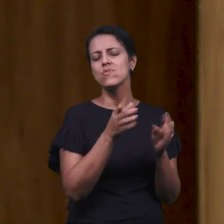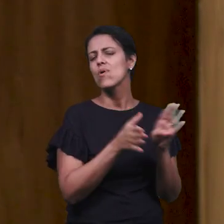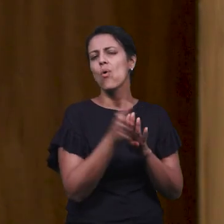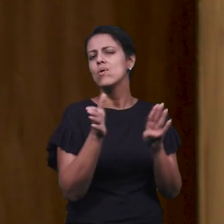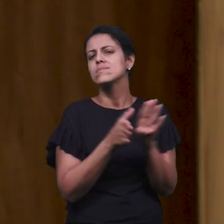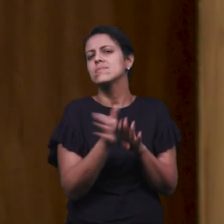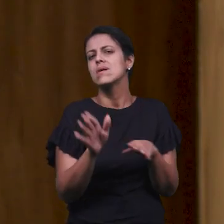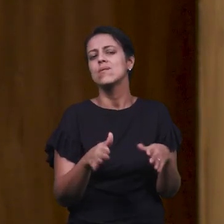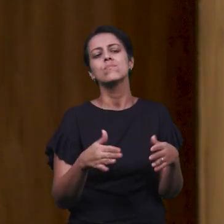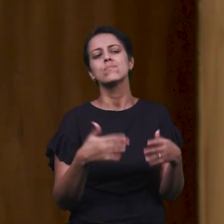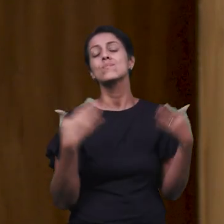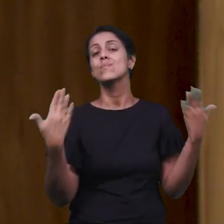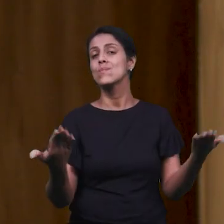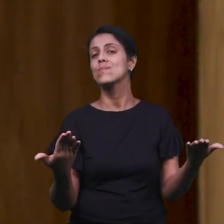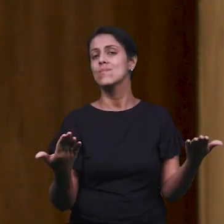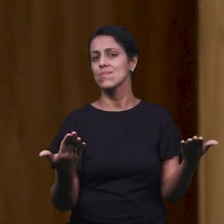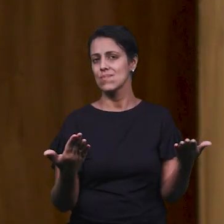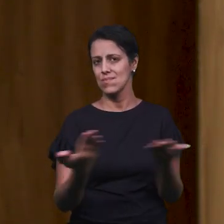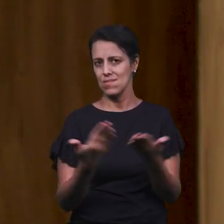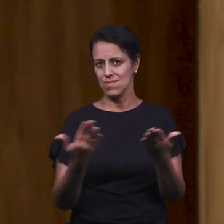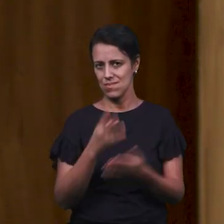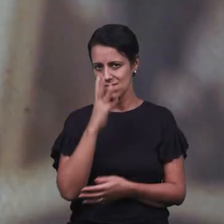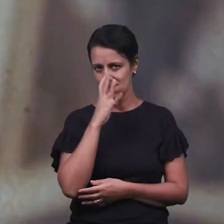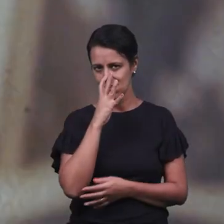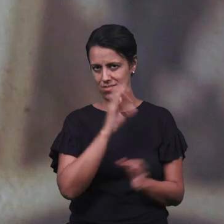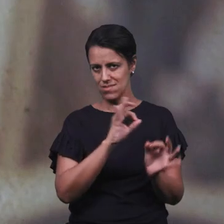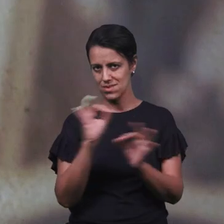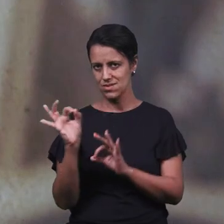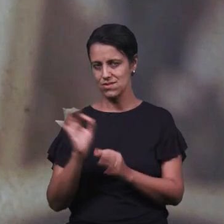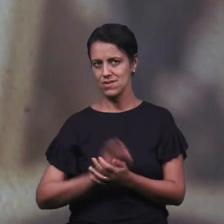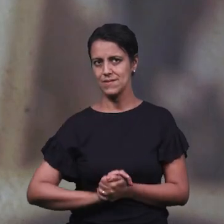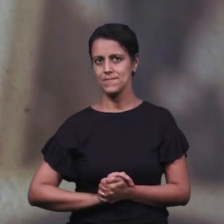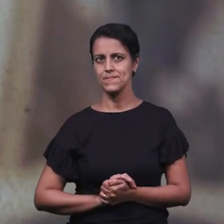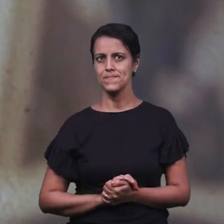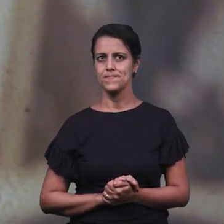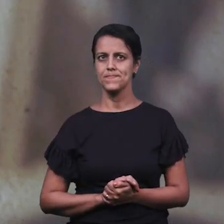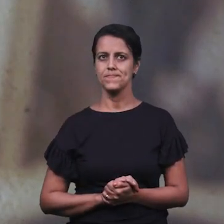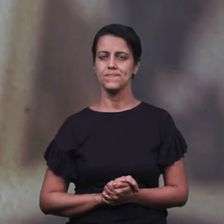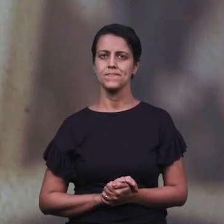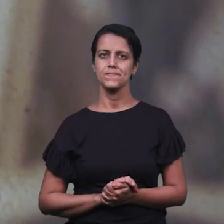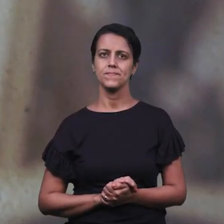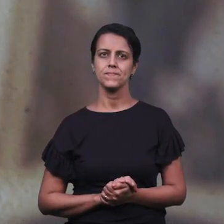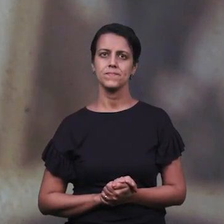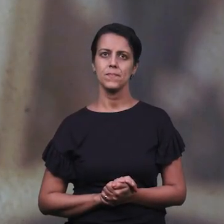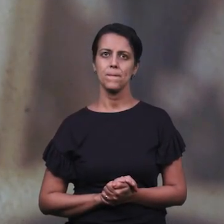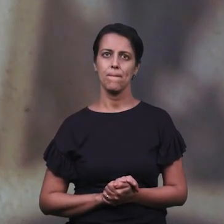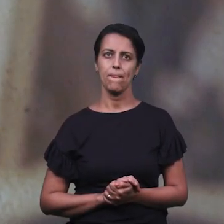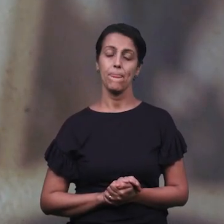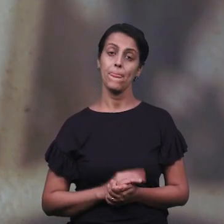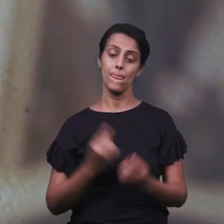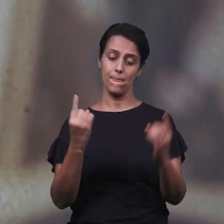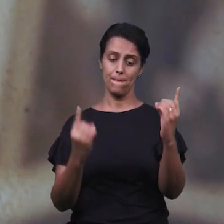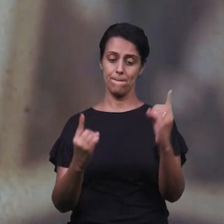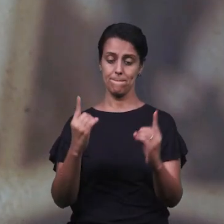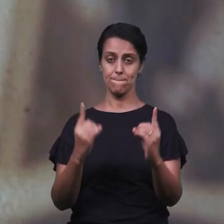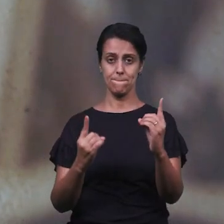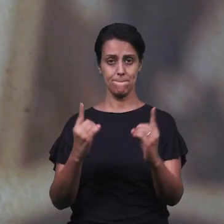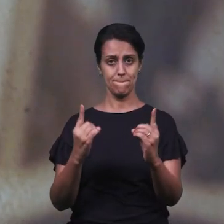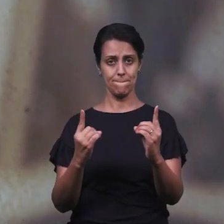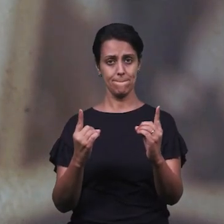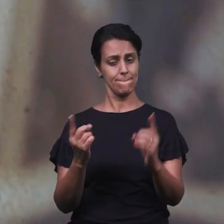dá para essa pessoa que hoje está assistindo nosso programa? As partes, elas são